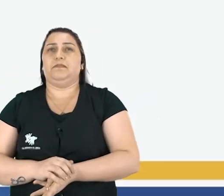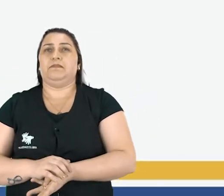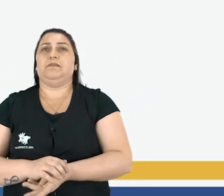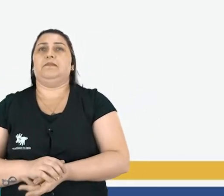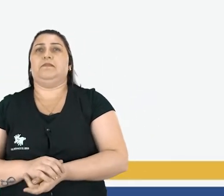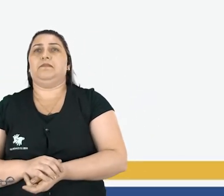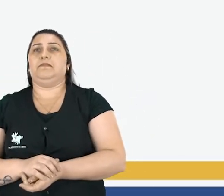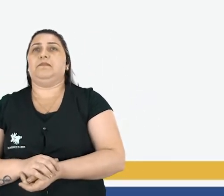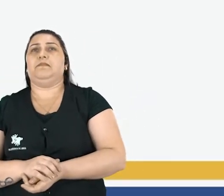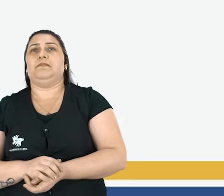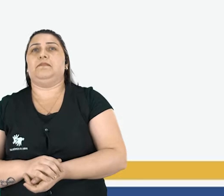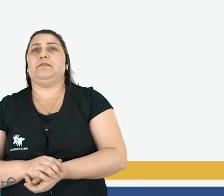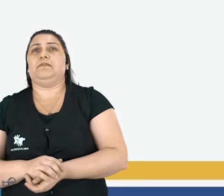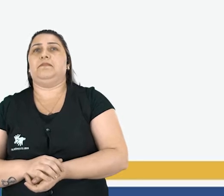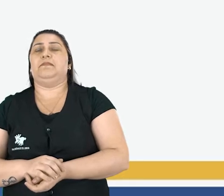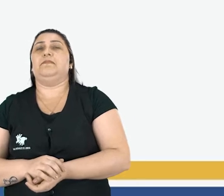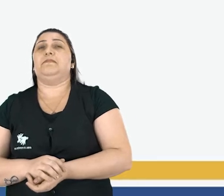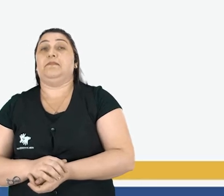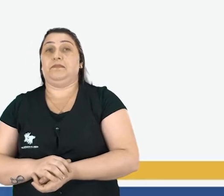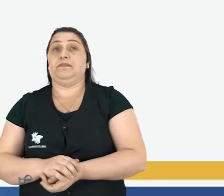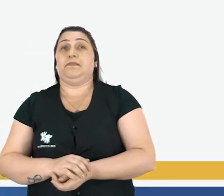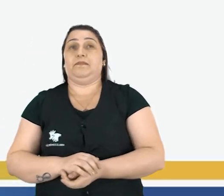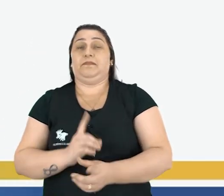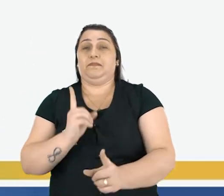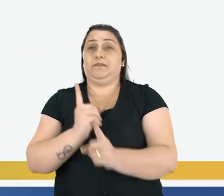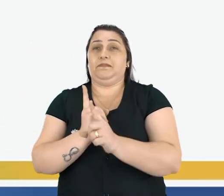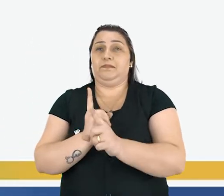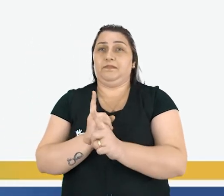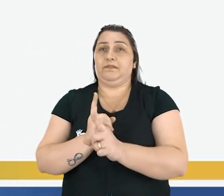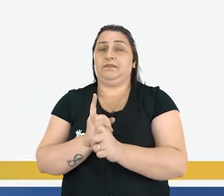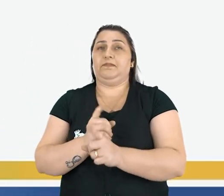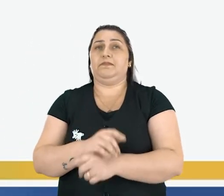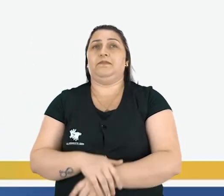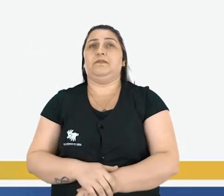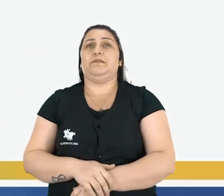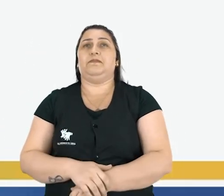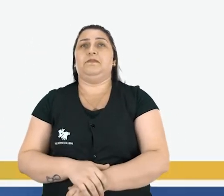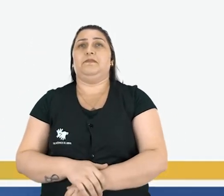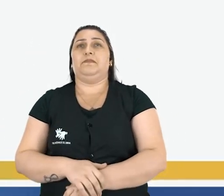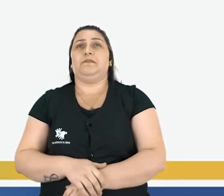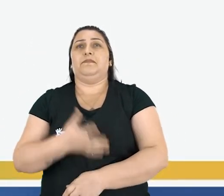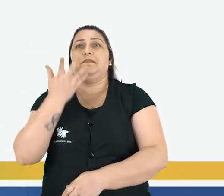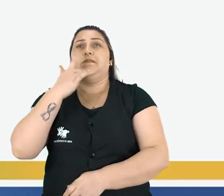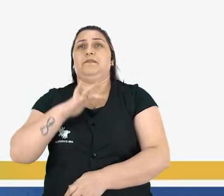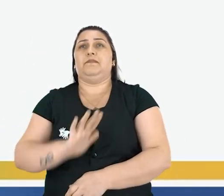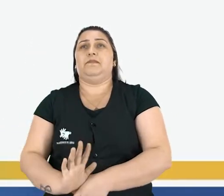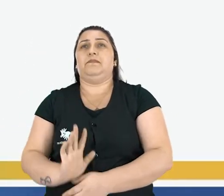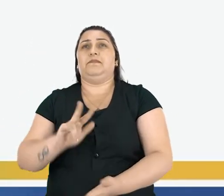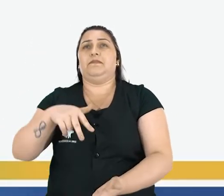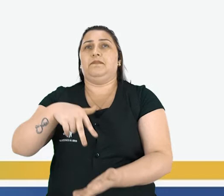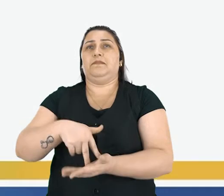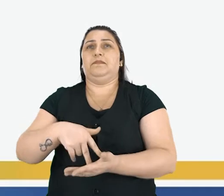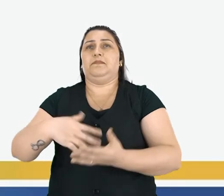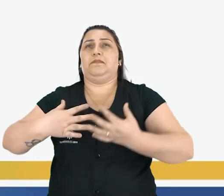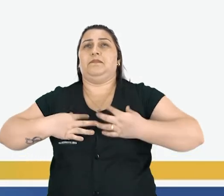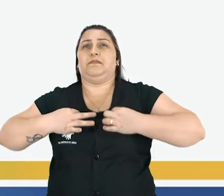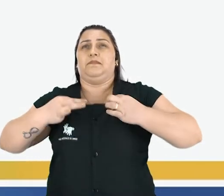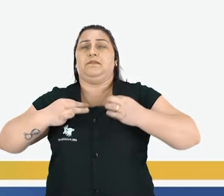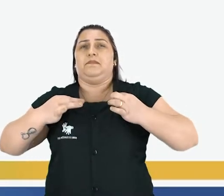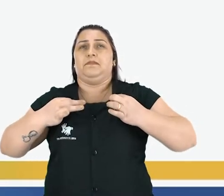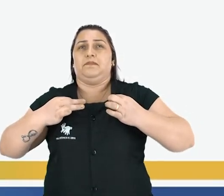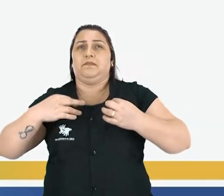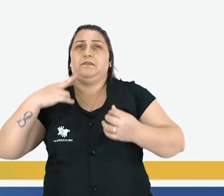em pé Você conseguiu localizar a criança que está em pé muito bem a criança que está em pé tem a